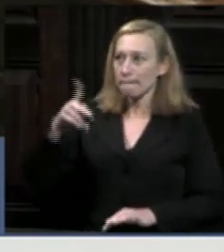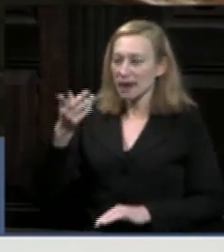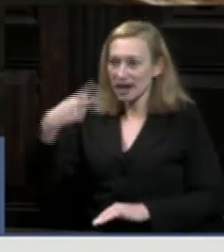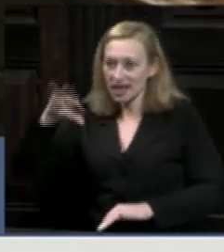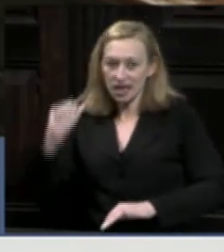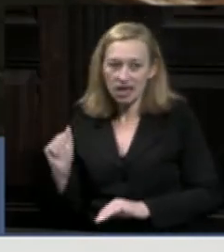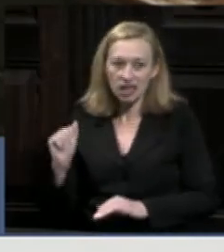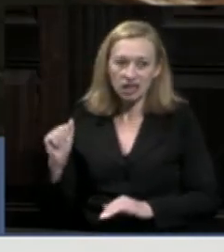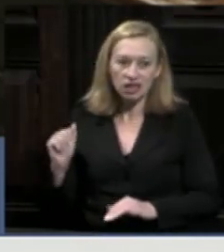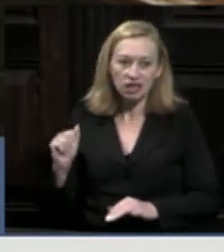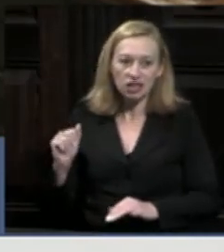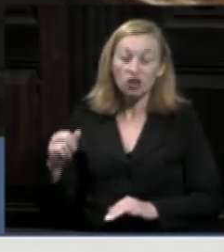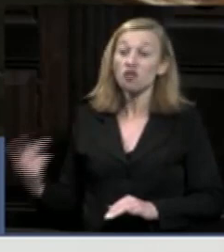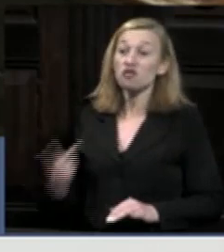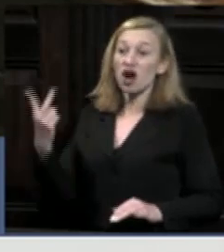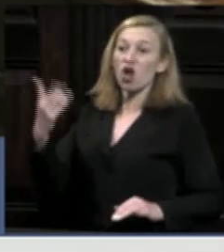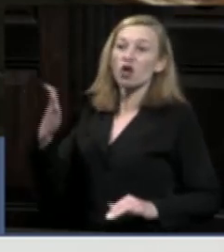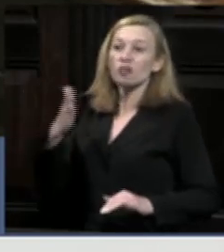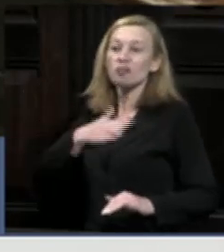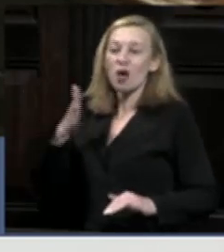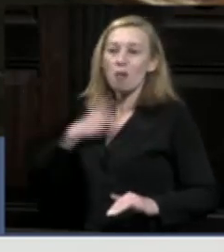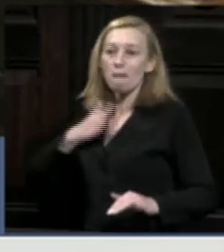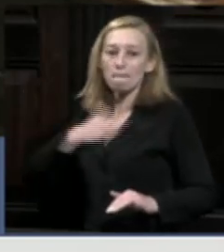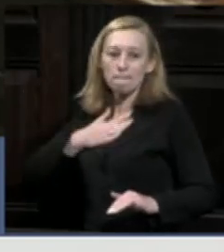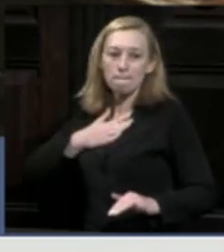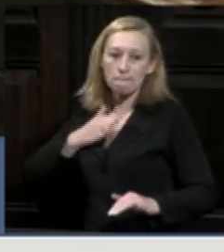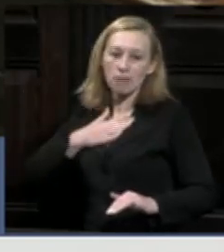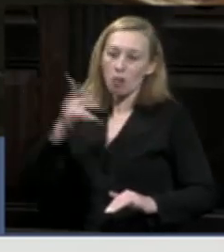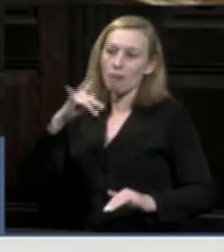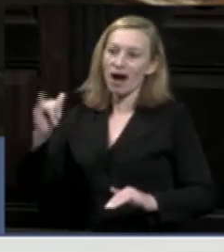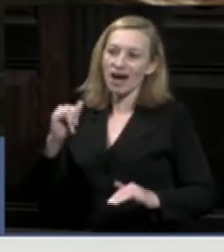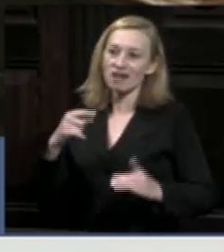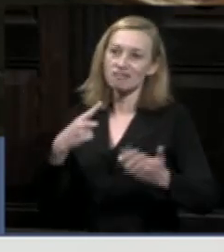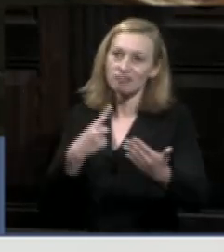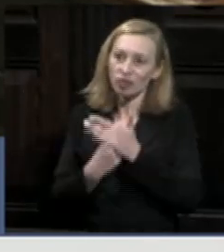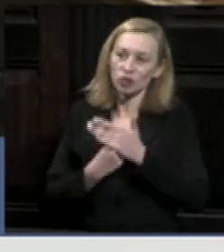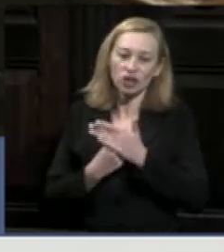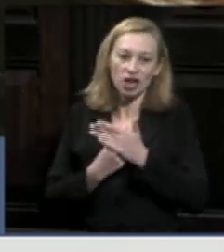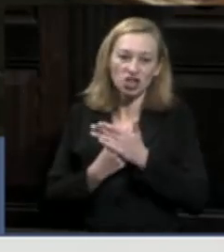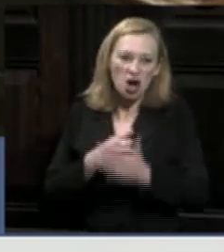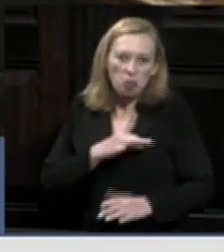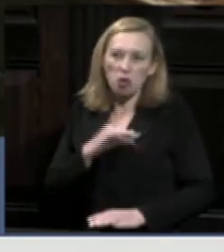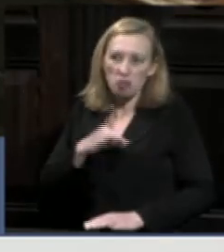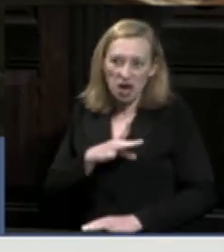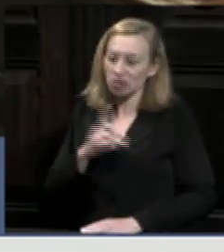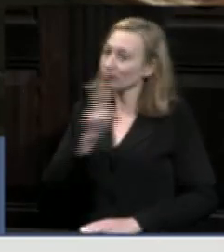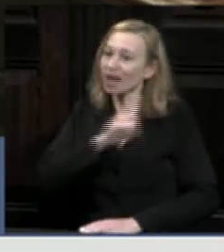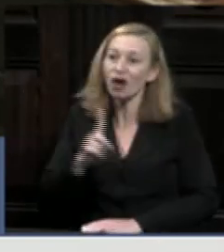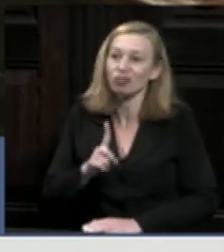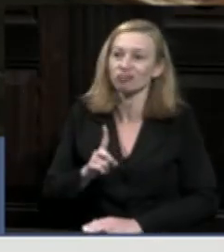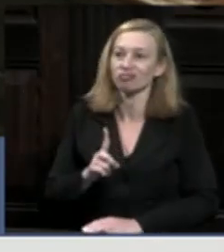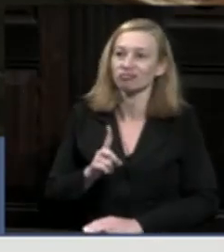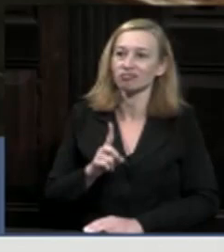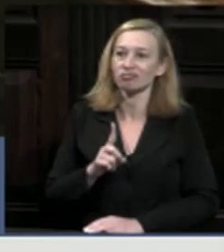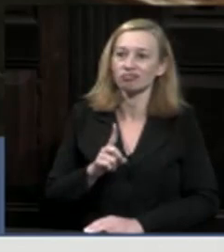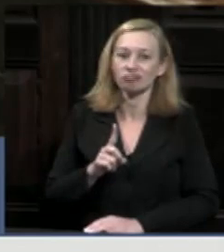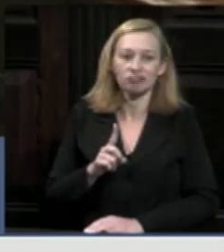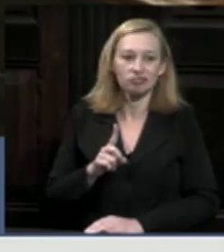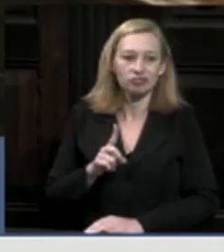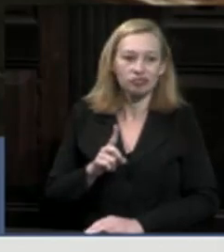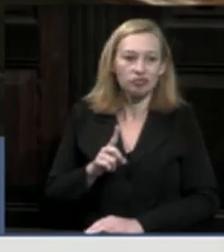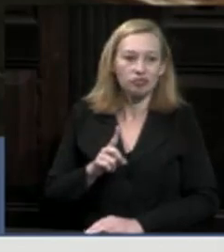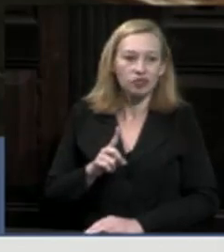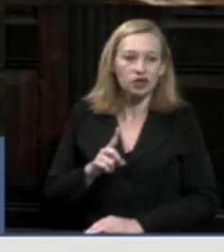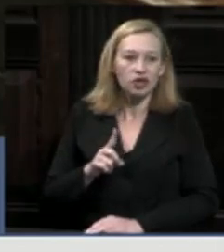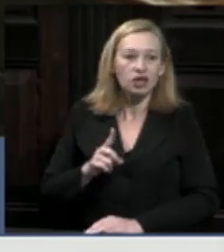pai defende por medo desse tipo de atentado a